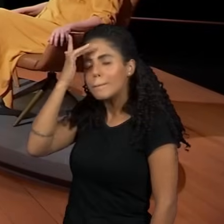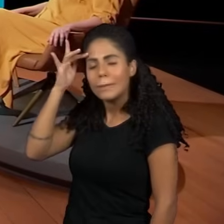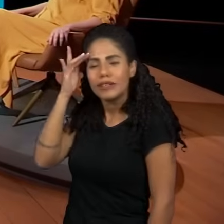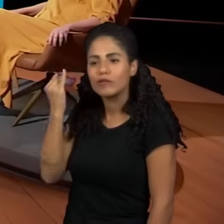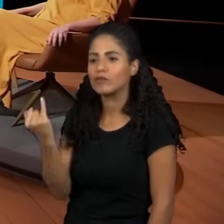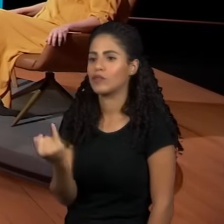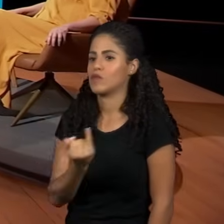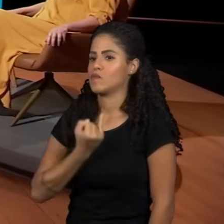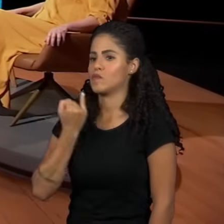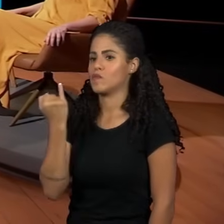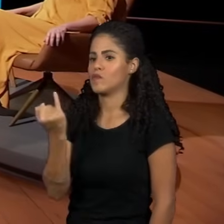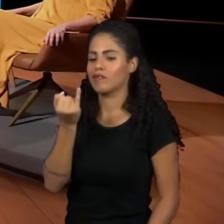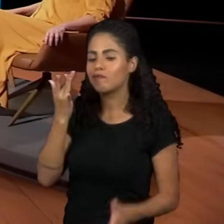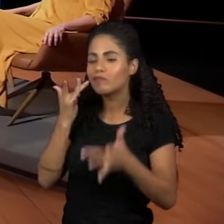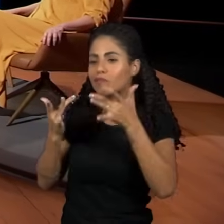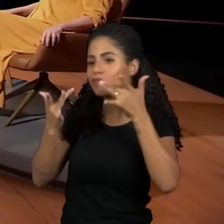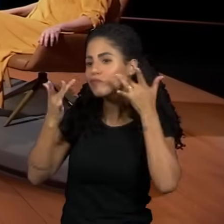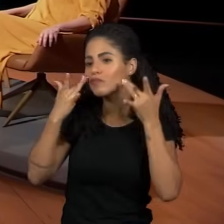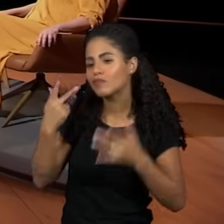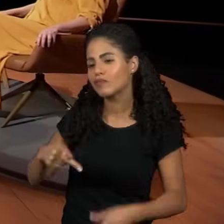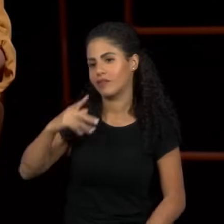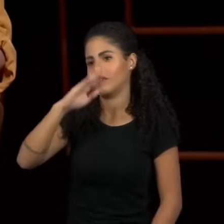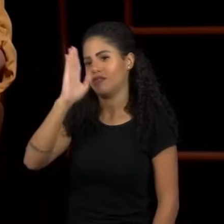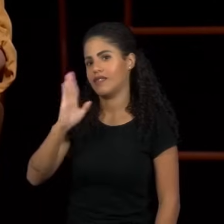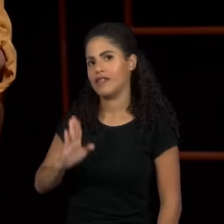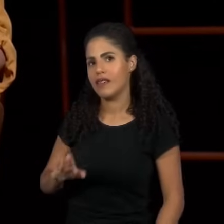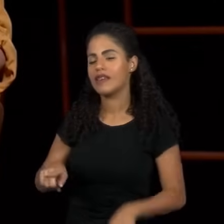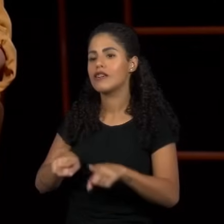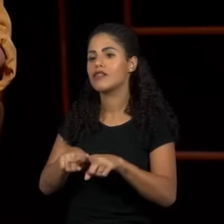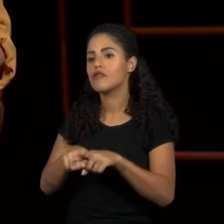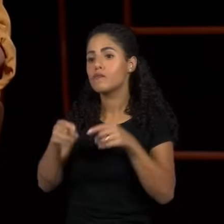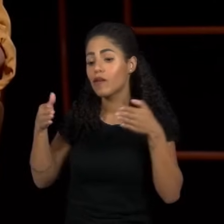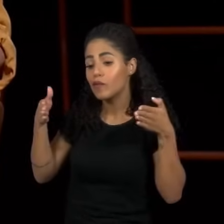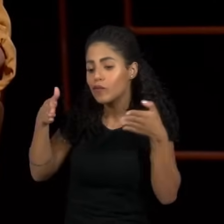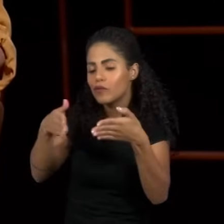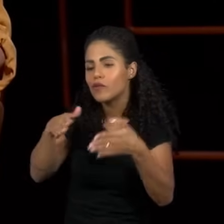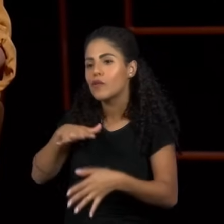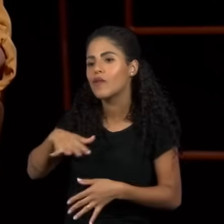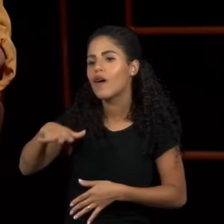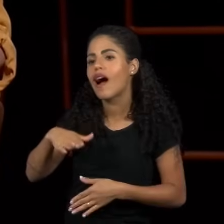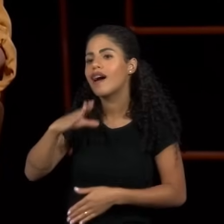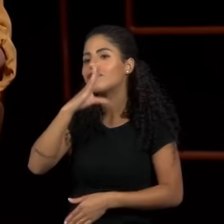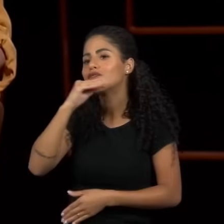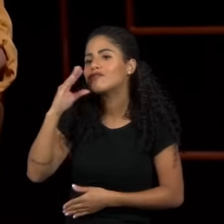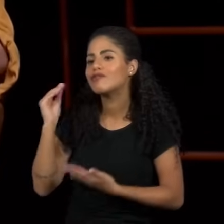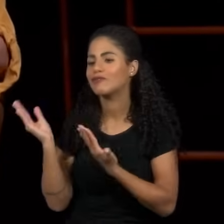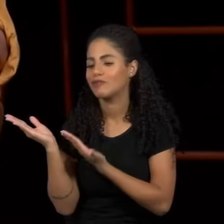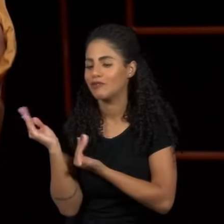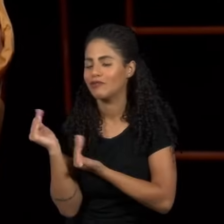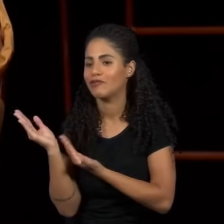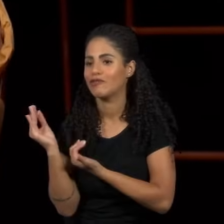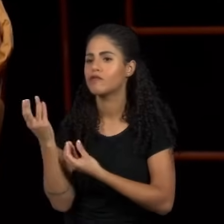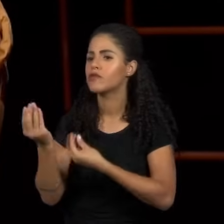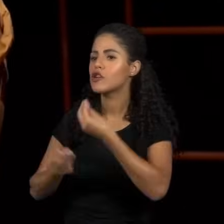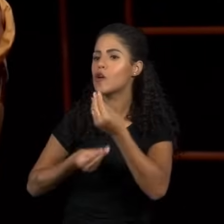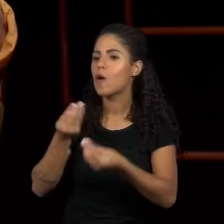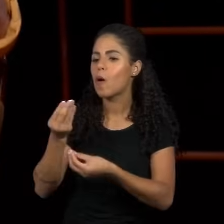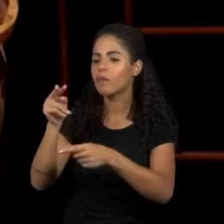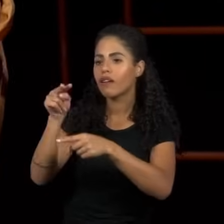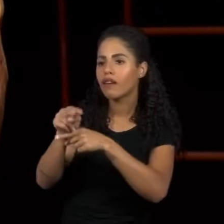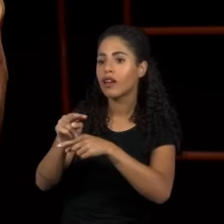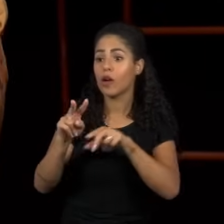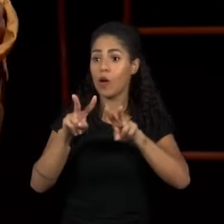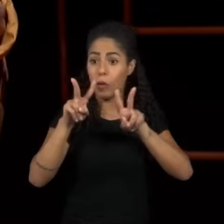fundamental no nosso teatro, sobretudo no teatro juvenil, a maneira como ele tratava da